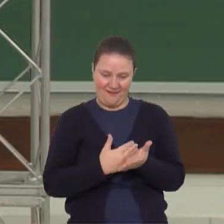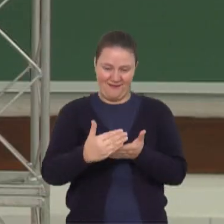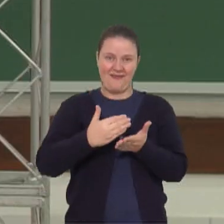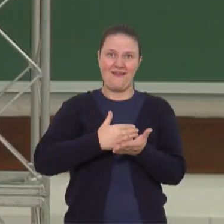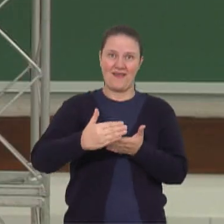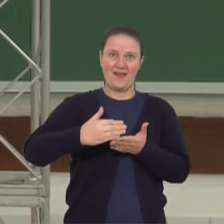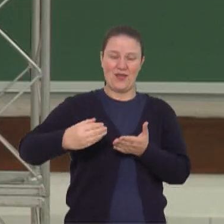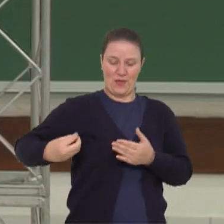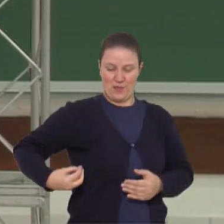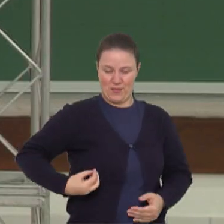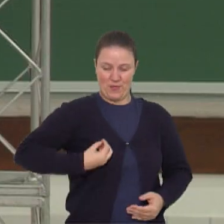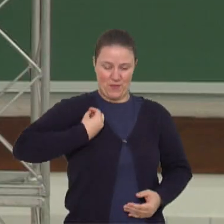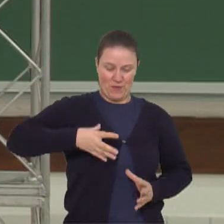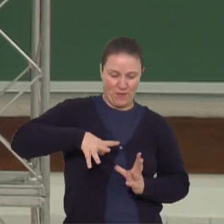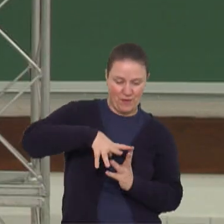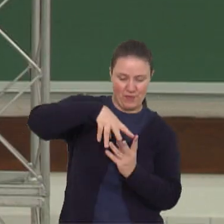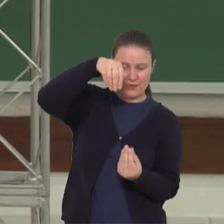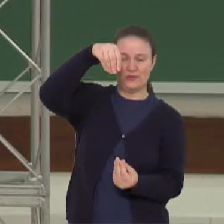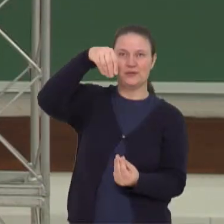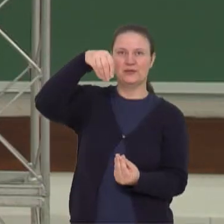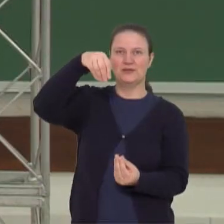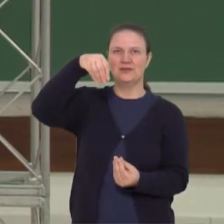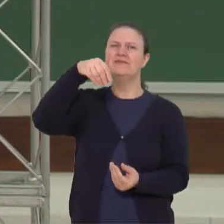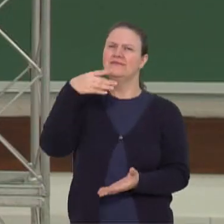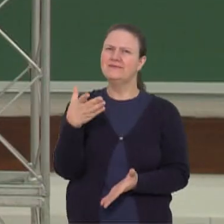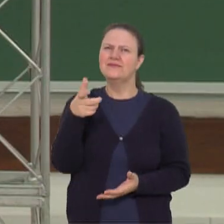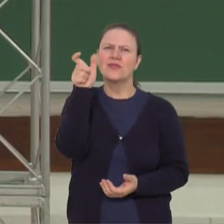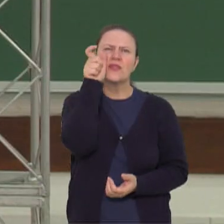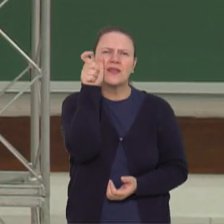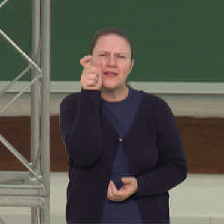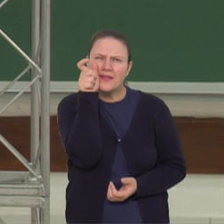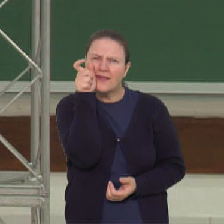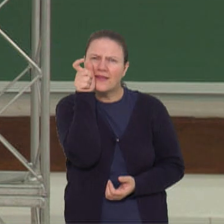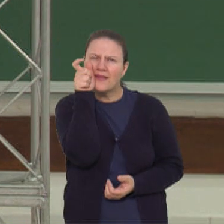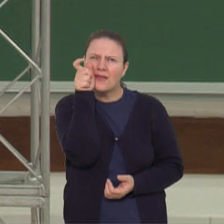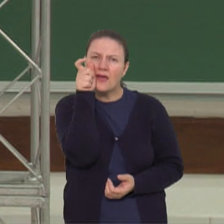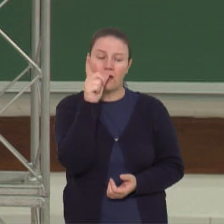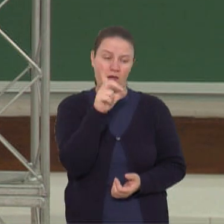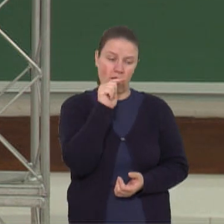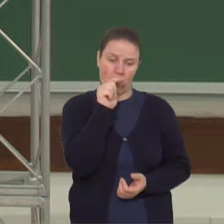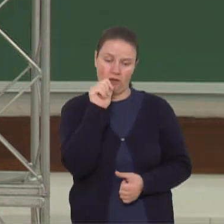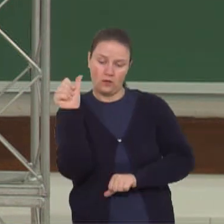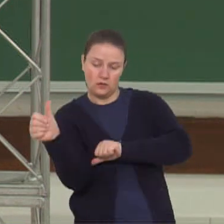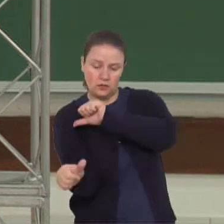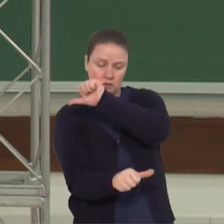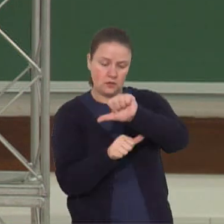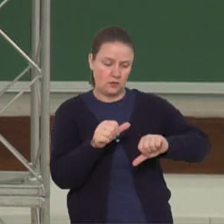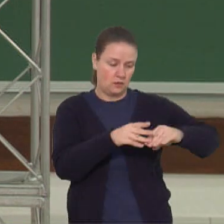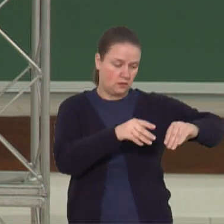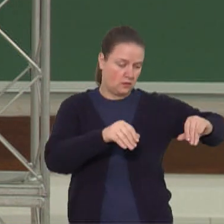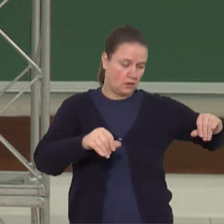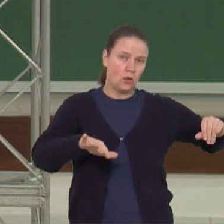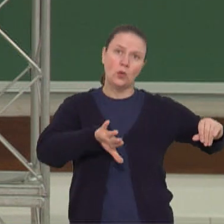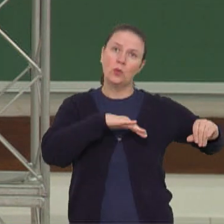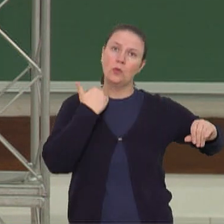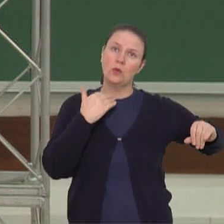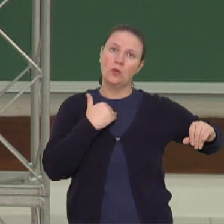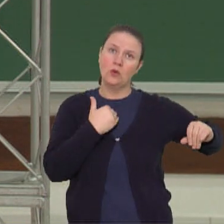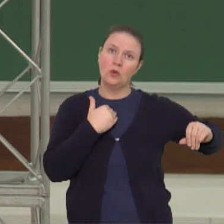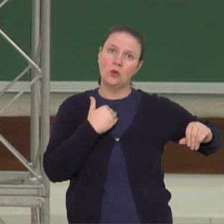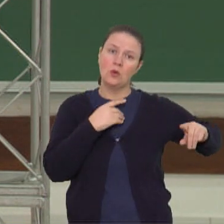interessante. A água, quando vira terra, morre. Mas essa terra é da onde vai brotar o